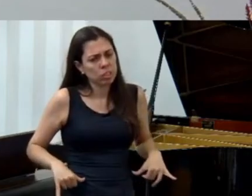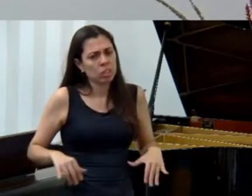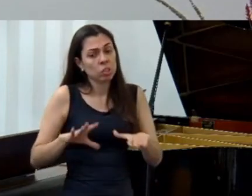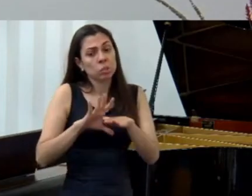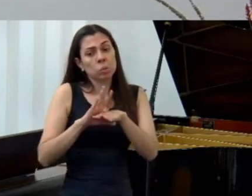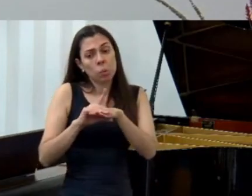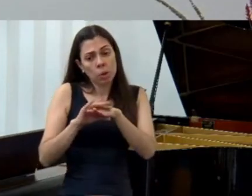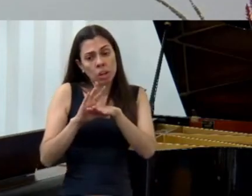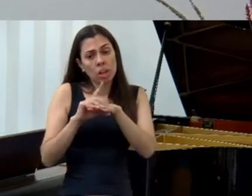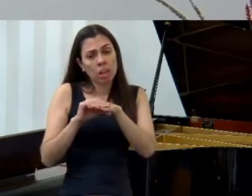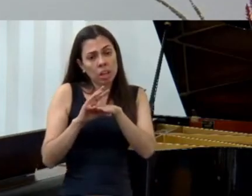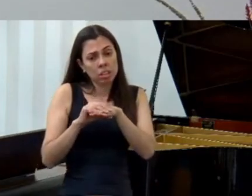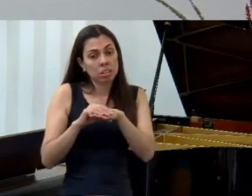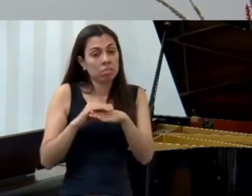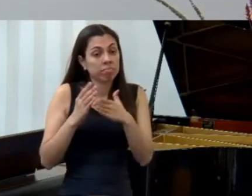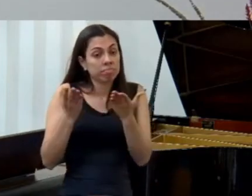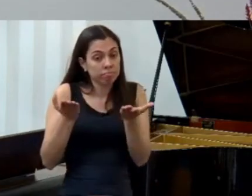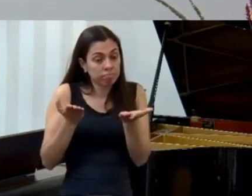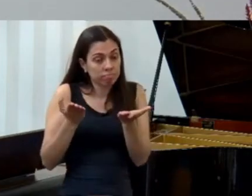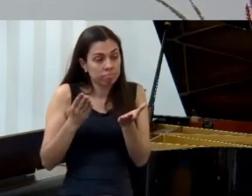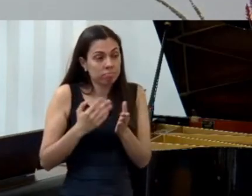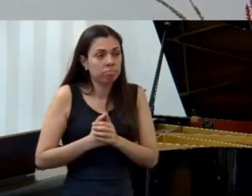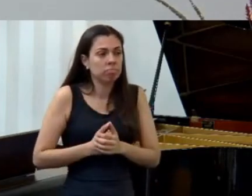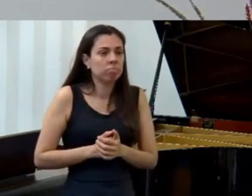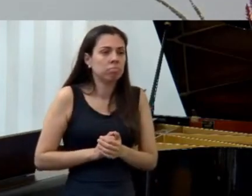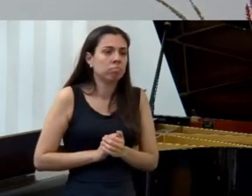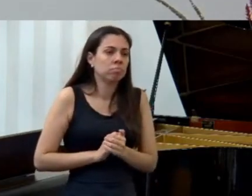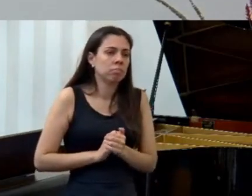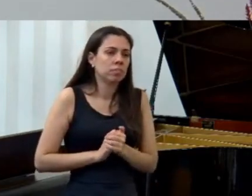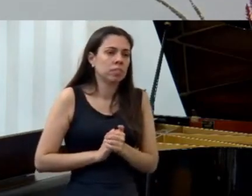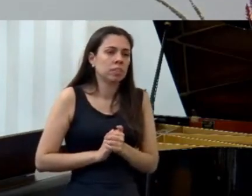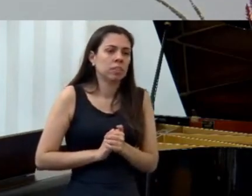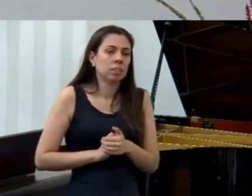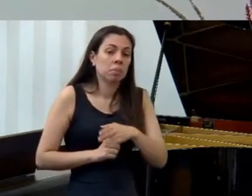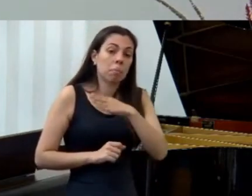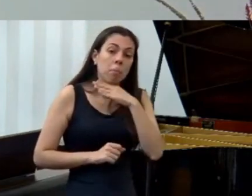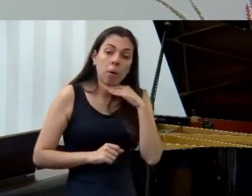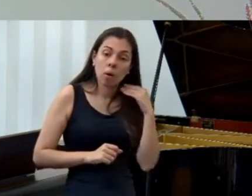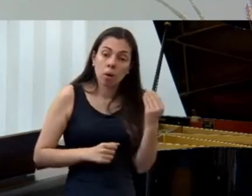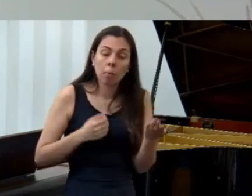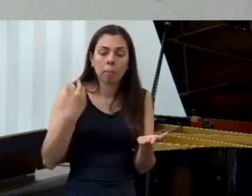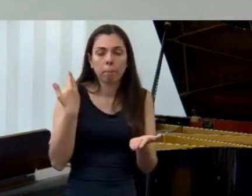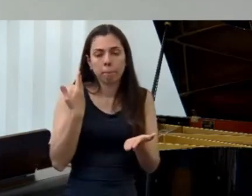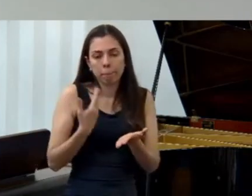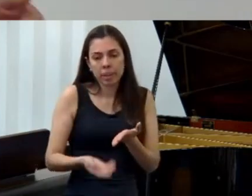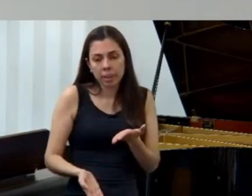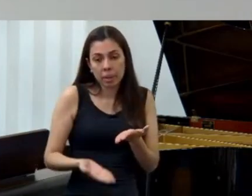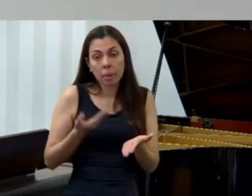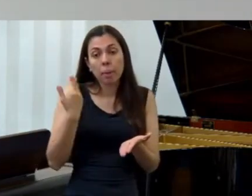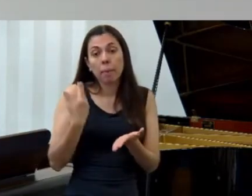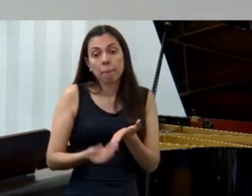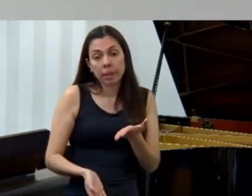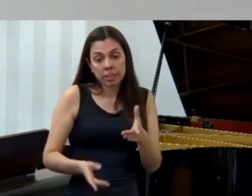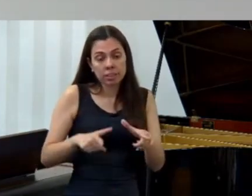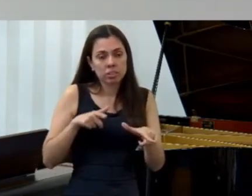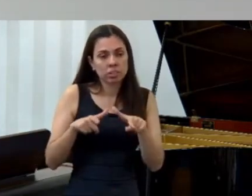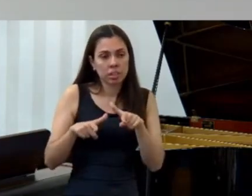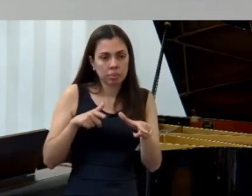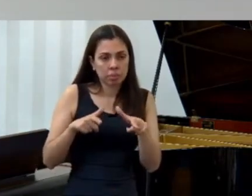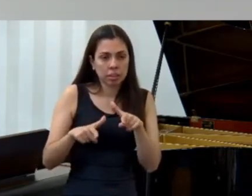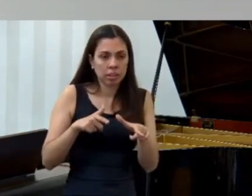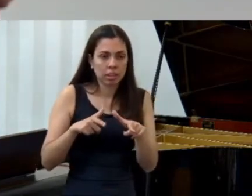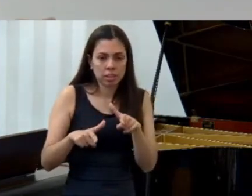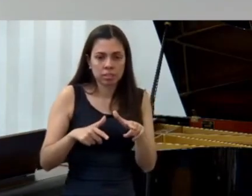diagnósticos ruins, luto, perda de trabalho, os nossos